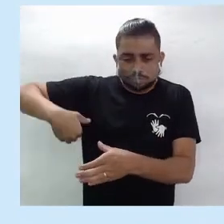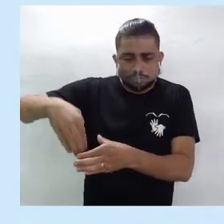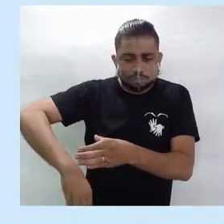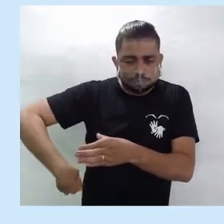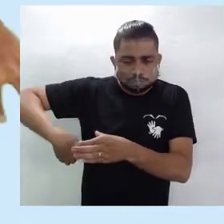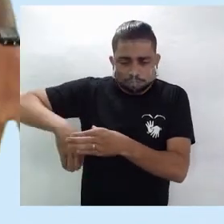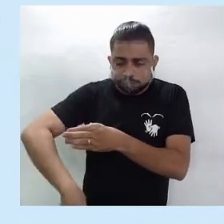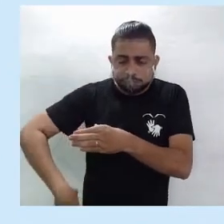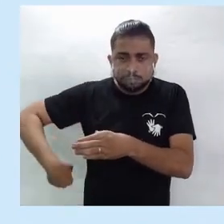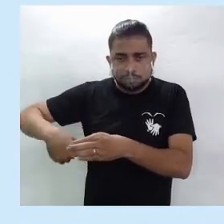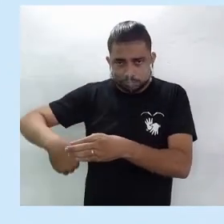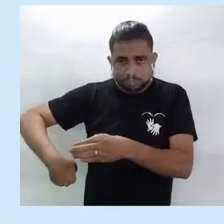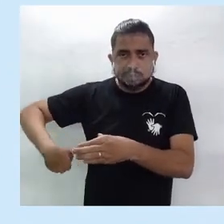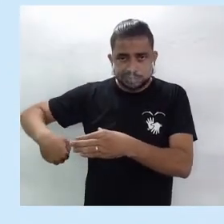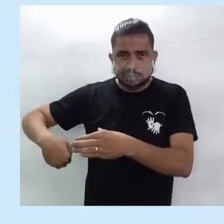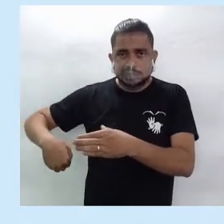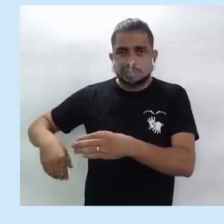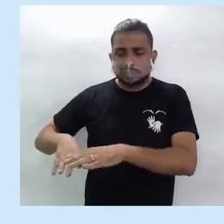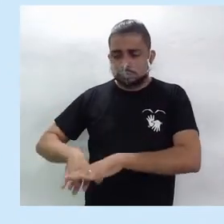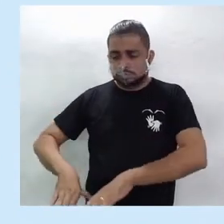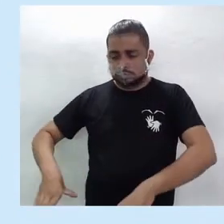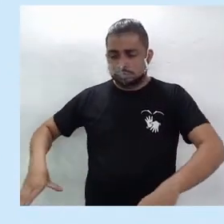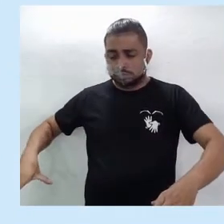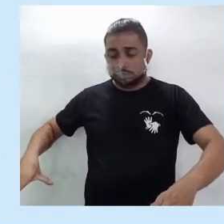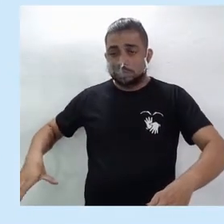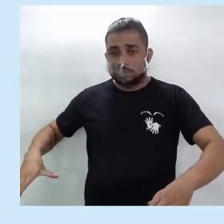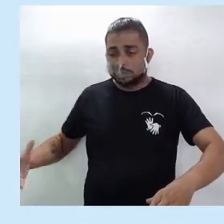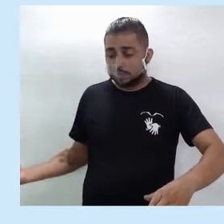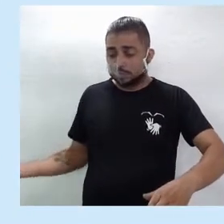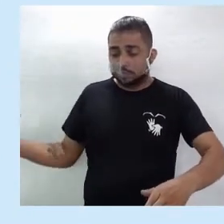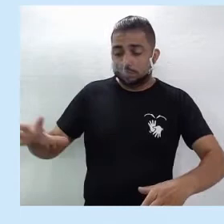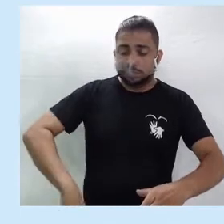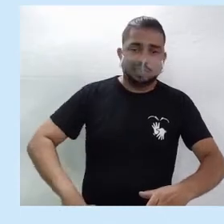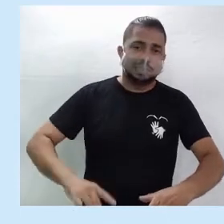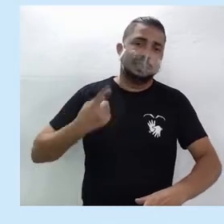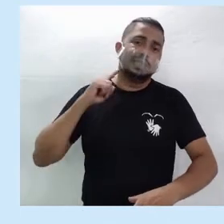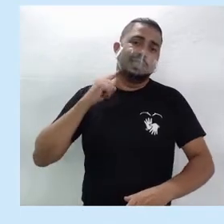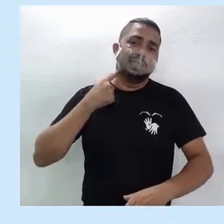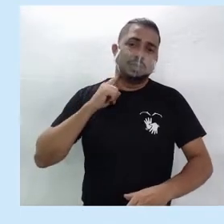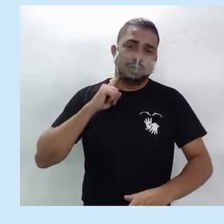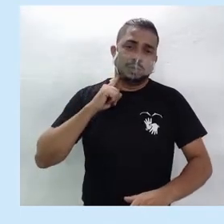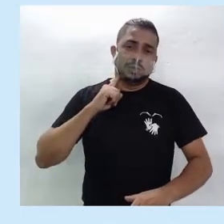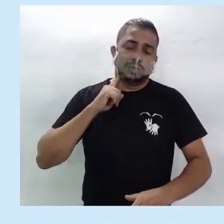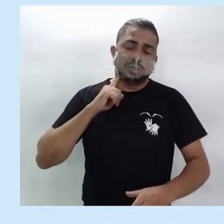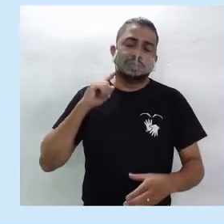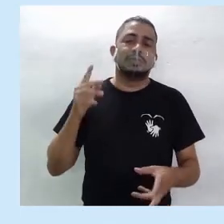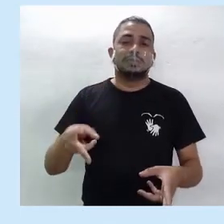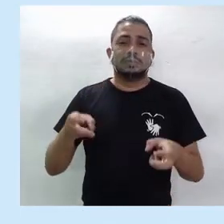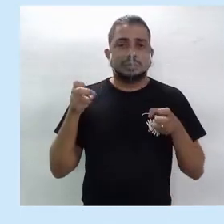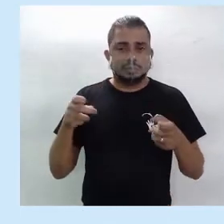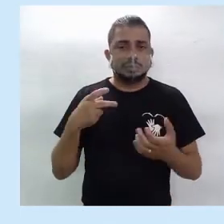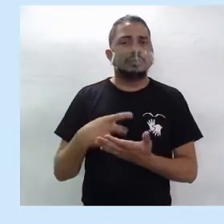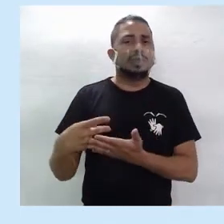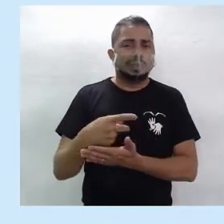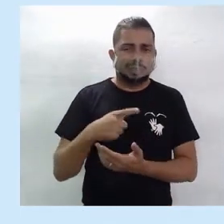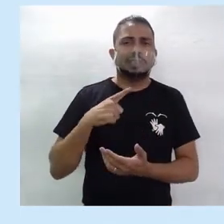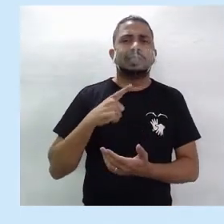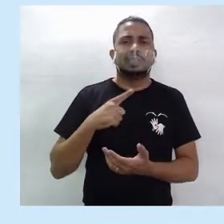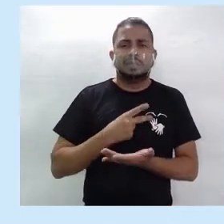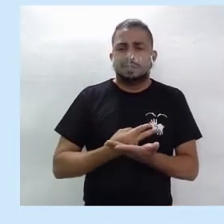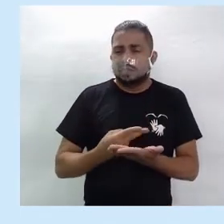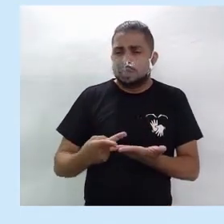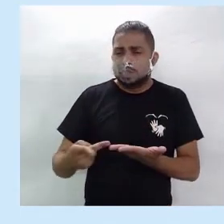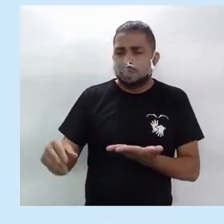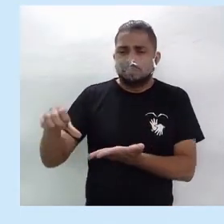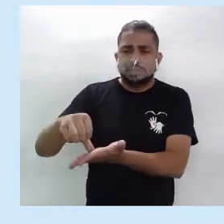faz aquele buraco, né, aquela vala gigante, e aterra o lixo. Então, se vocês observarem nesse mapa, existem muitos pontos em